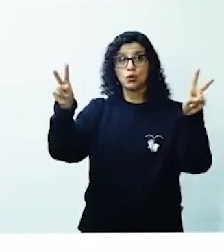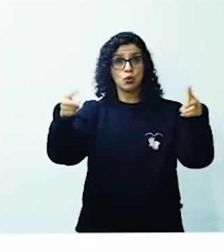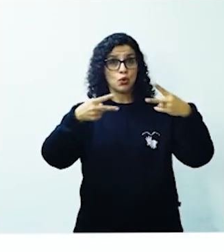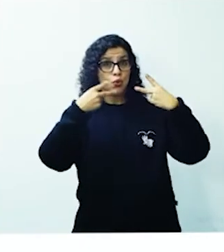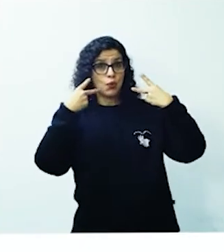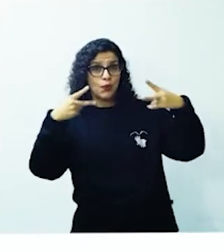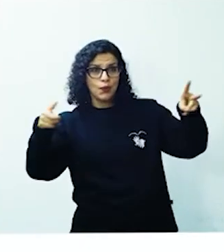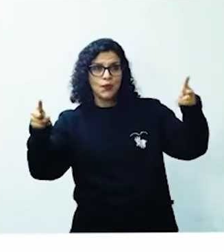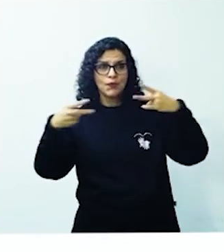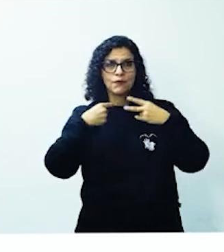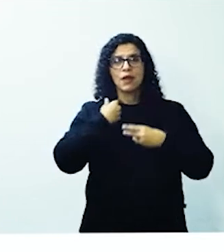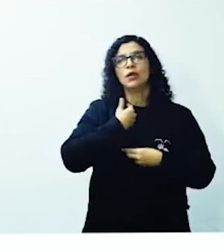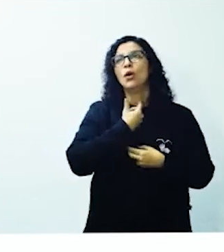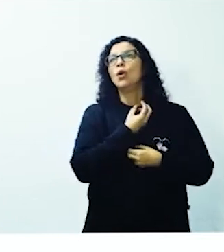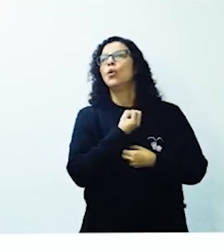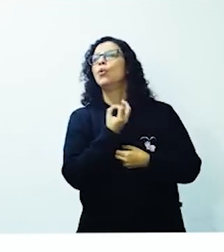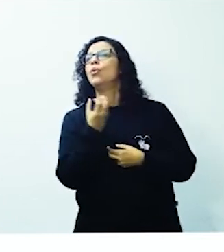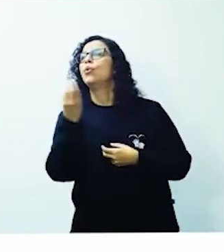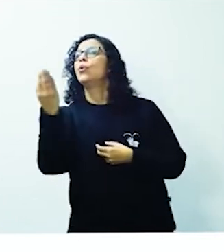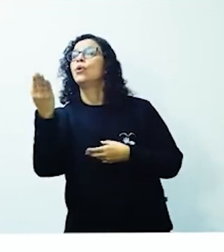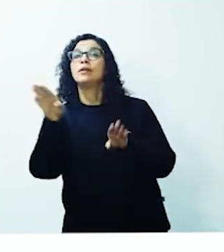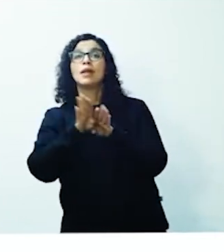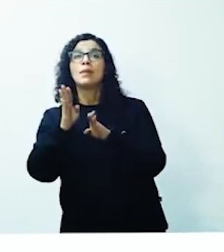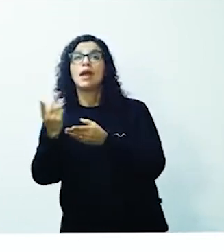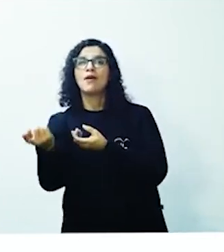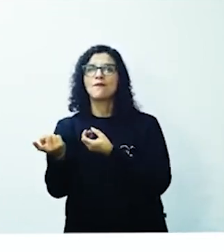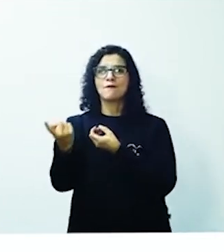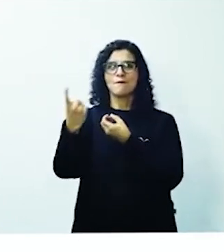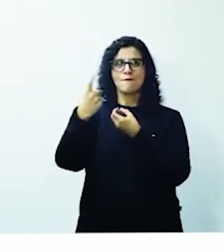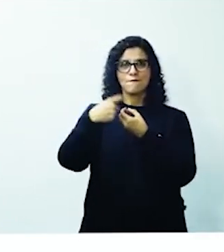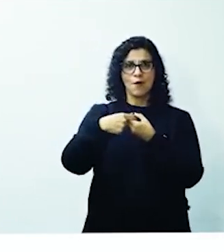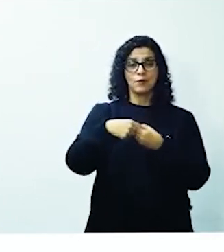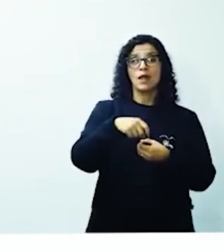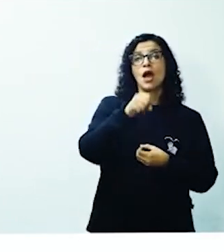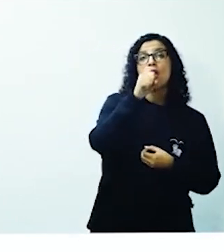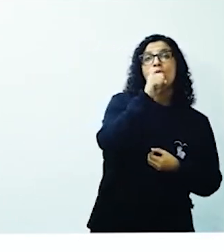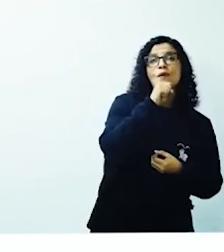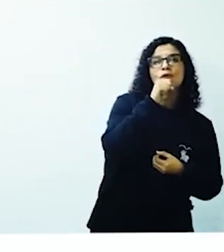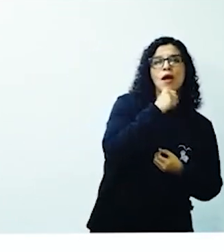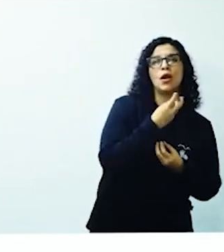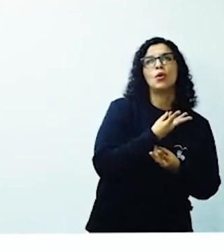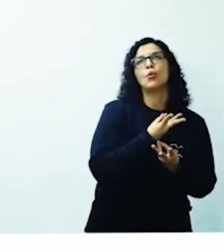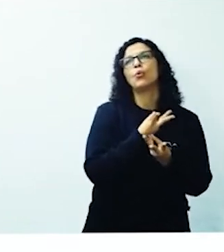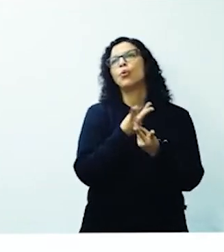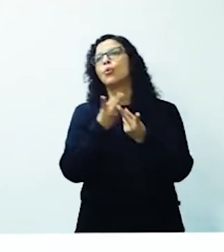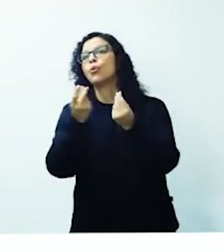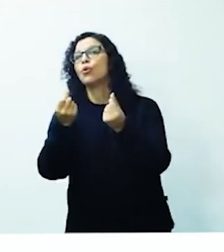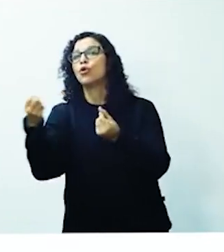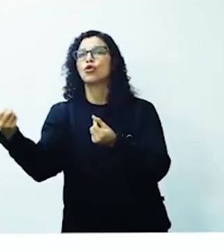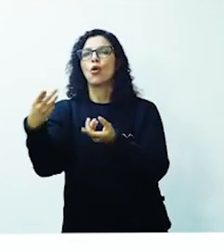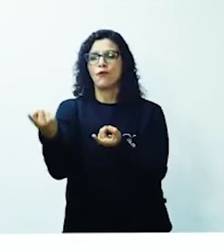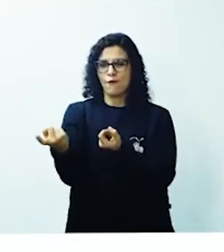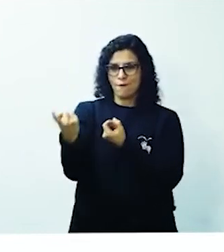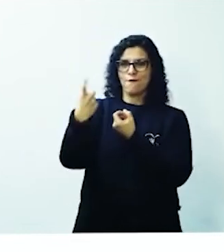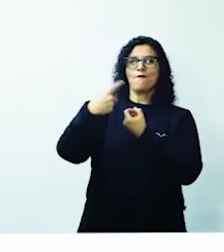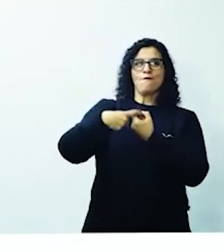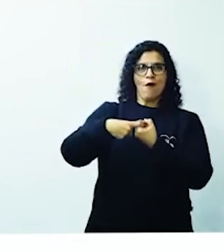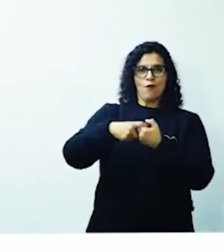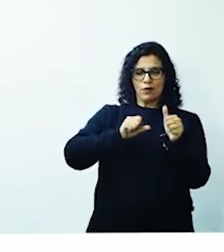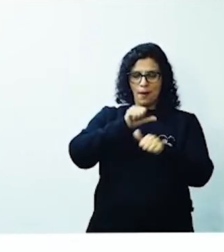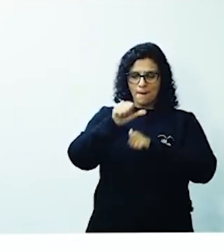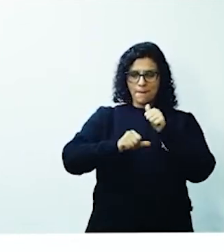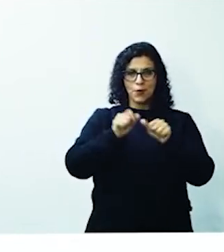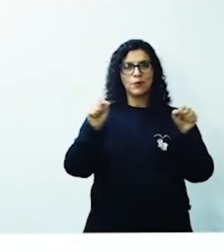vezes leva é o mesmo vento que traz. Leva o velho e traz o novo. Se renova, se